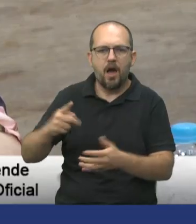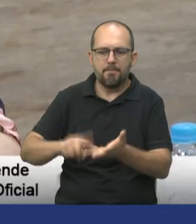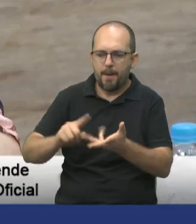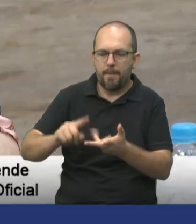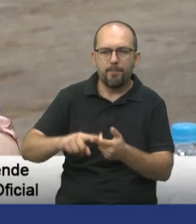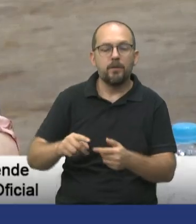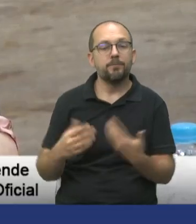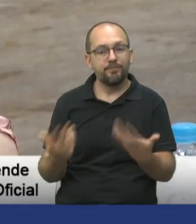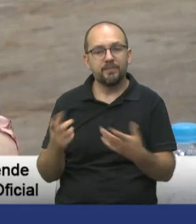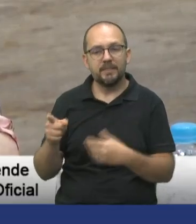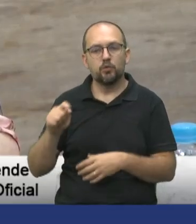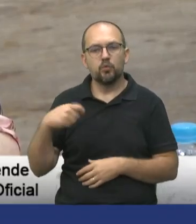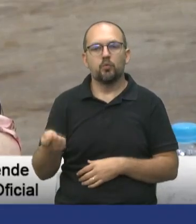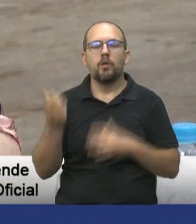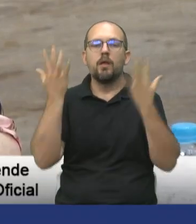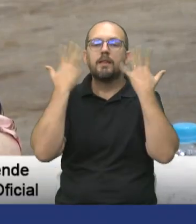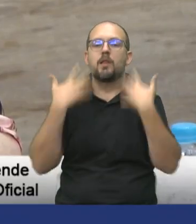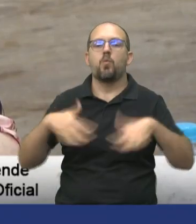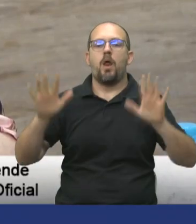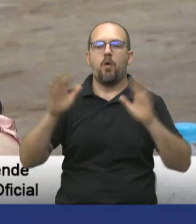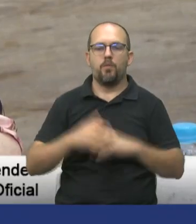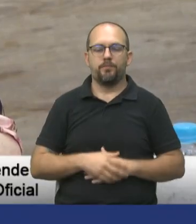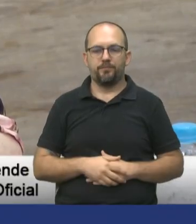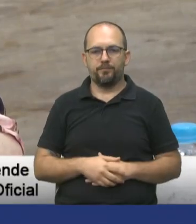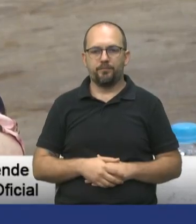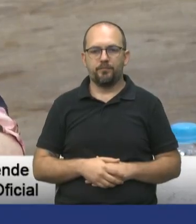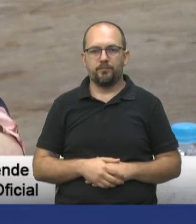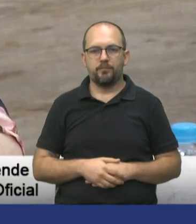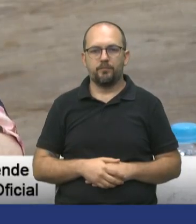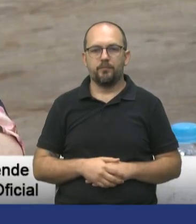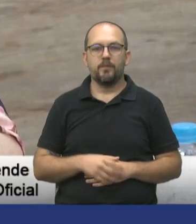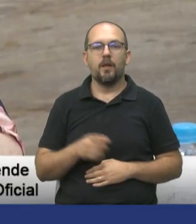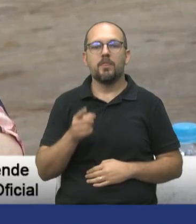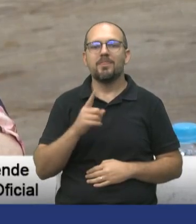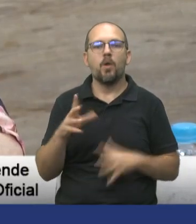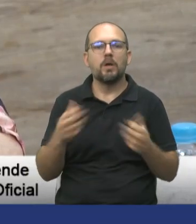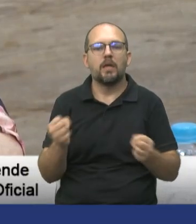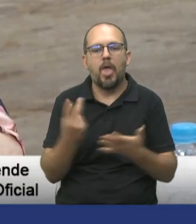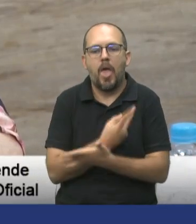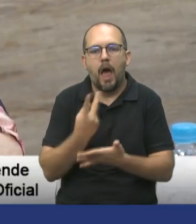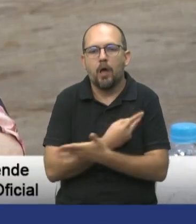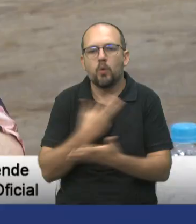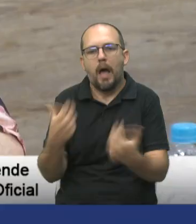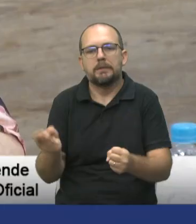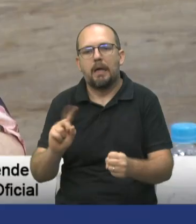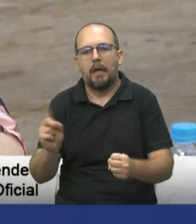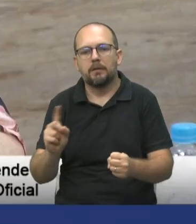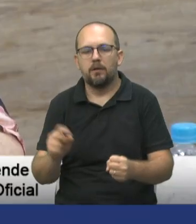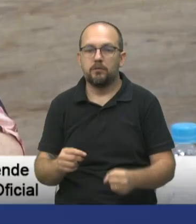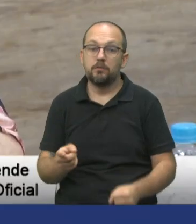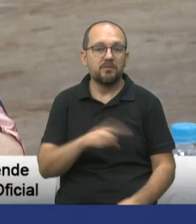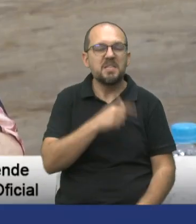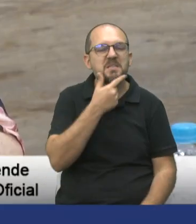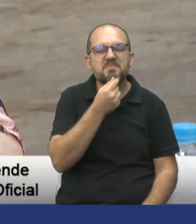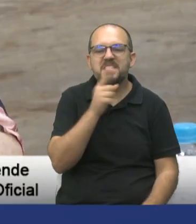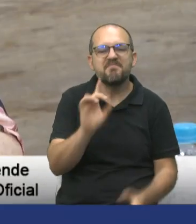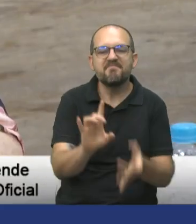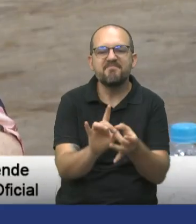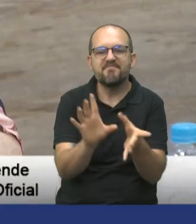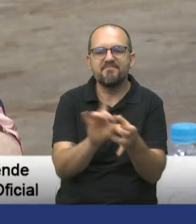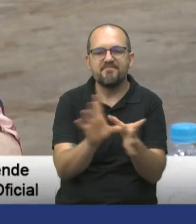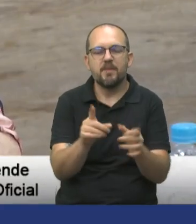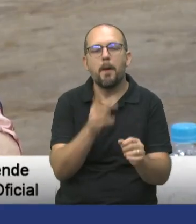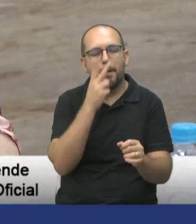Então isso se torna natural para a gente, para não aceitar o erro, né? O menino não. Já tem mais